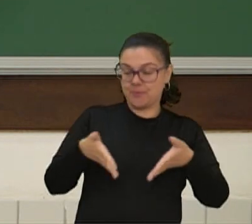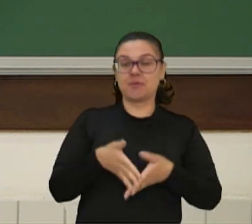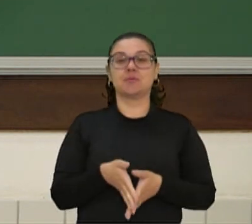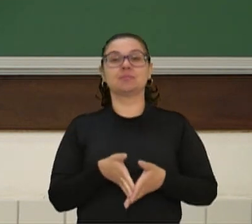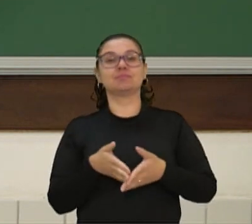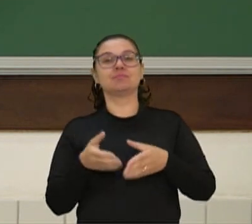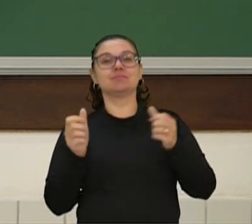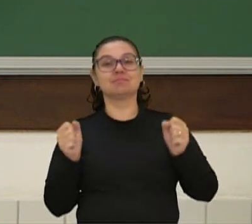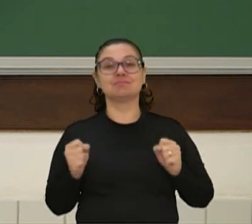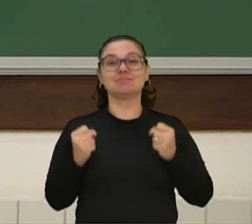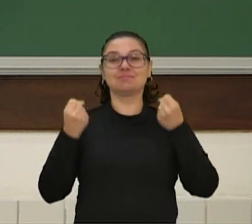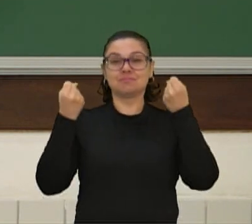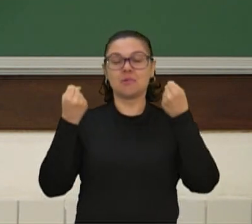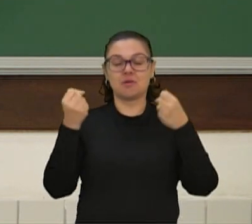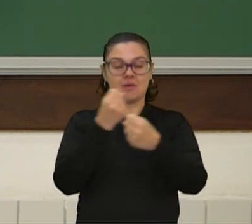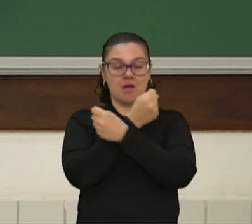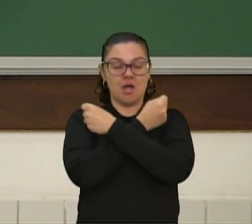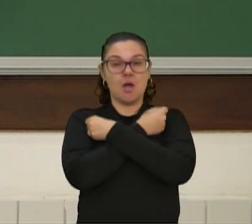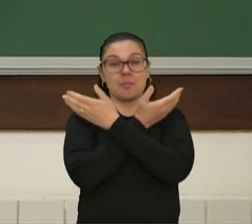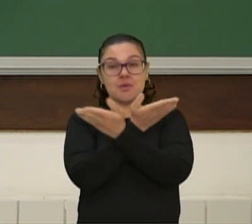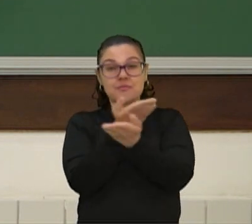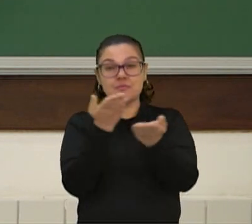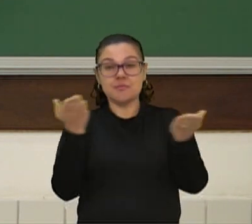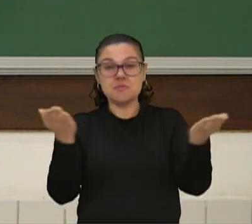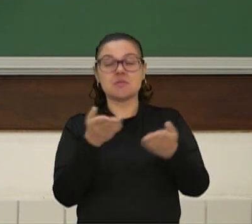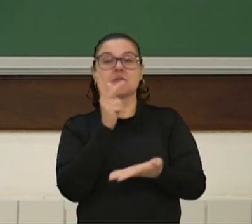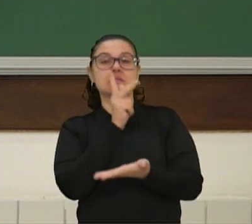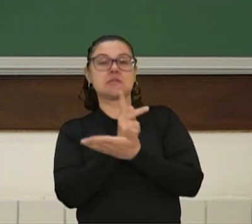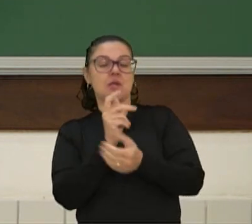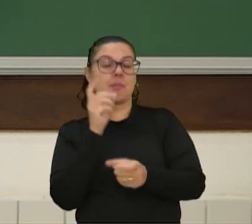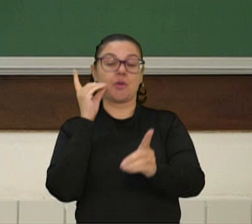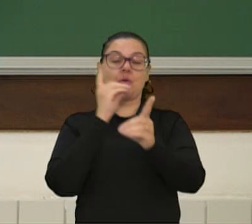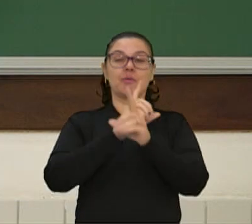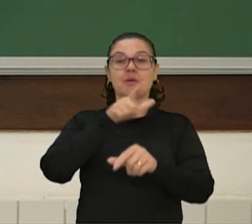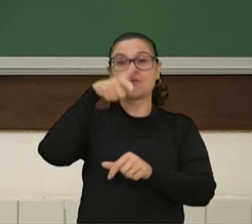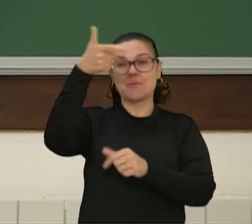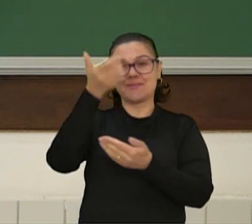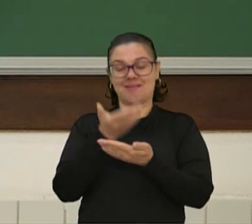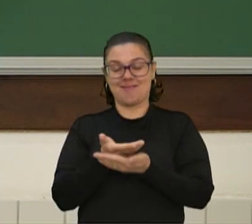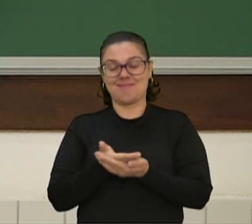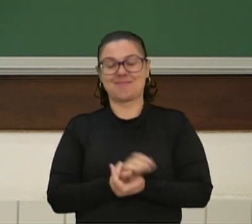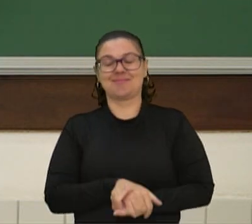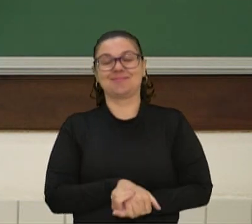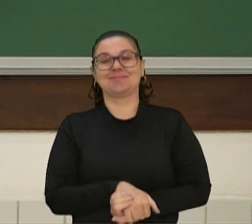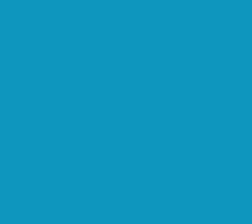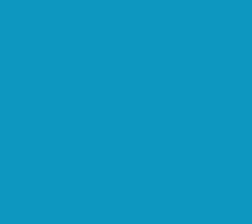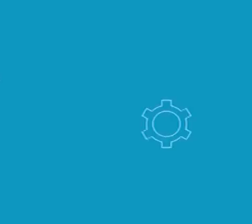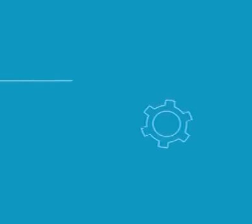dessa campanha. Um abraço carinhoso sempre, nos encontramos nas próximas aulas.